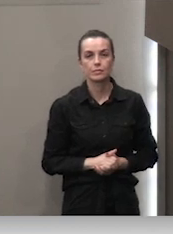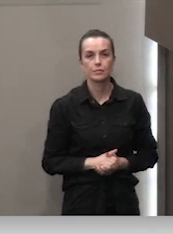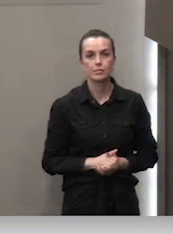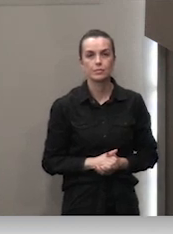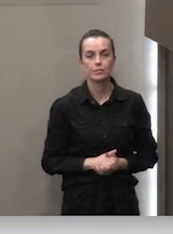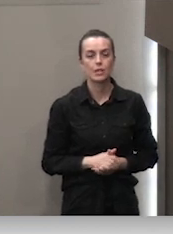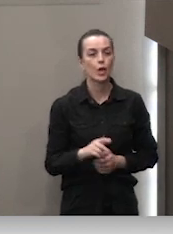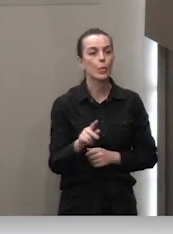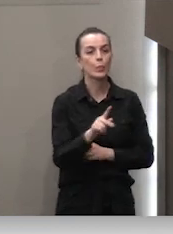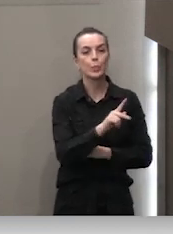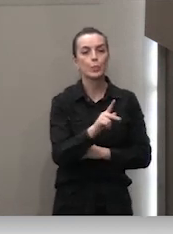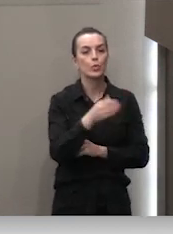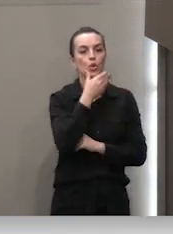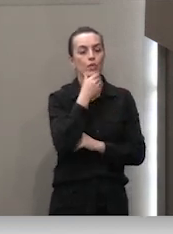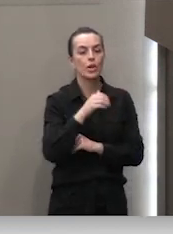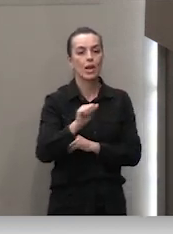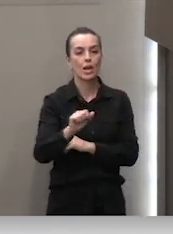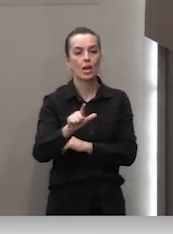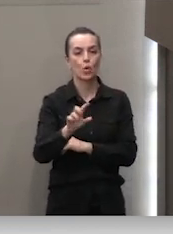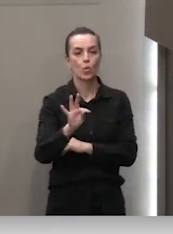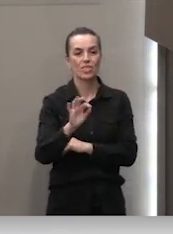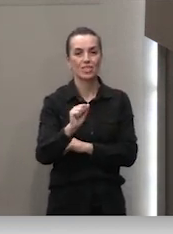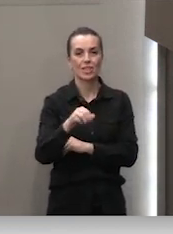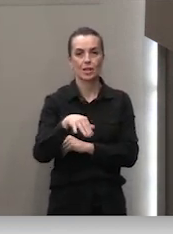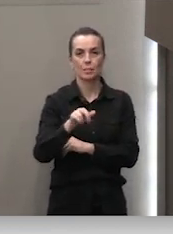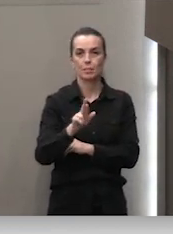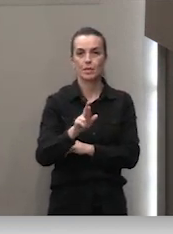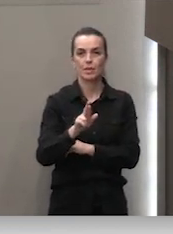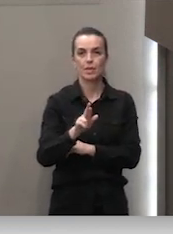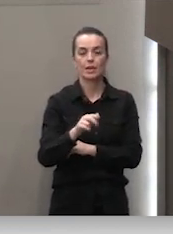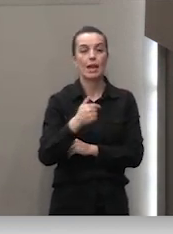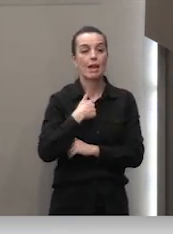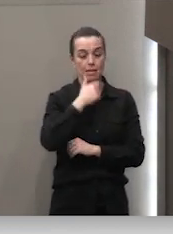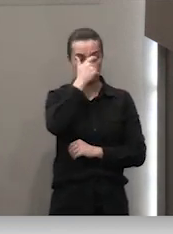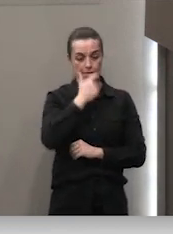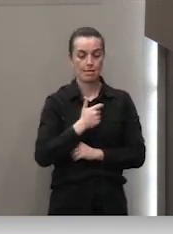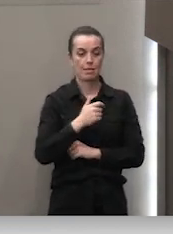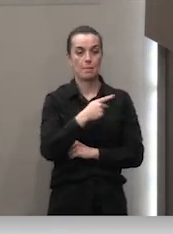professor Altamir. É o pastor Celso.